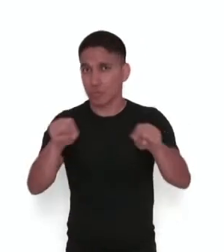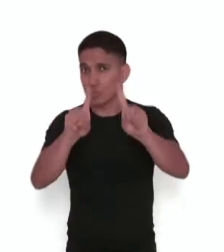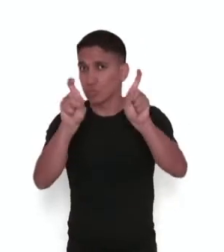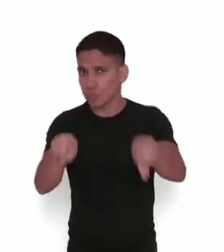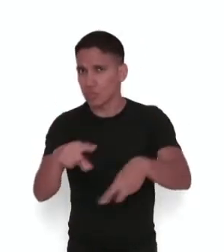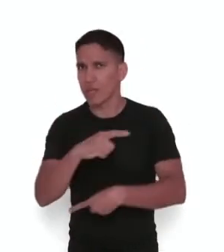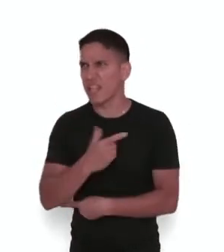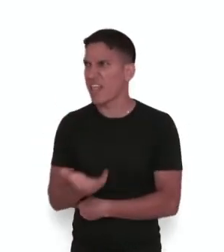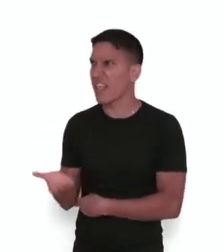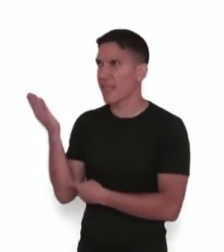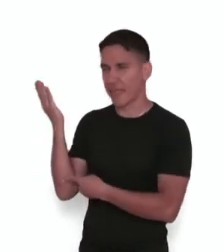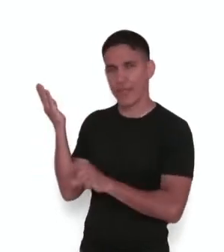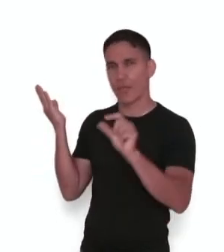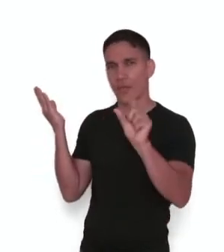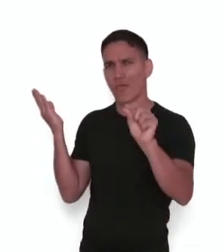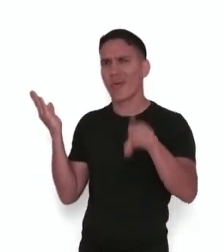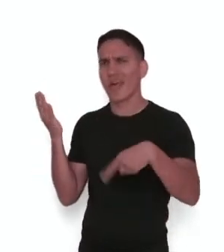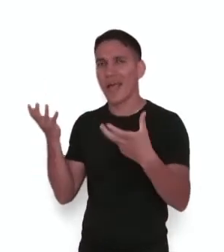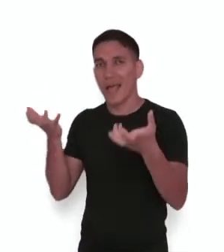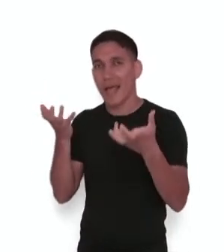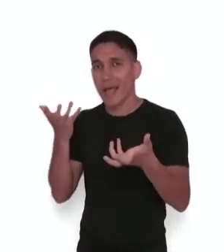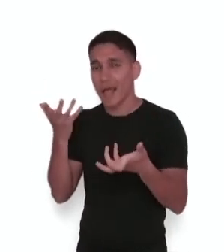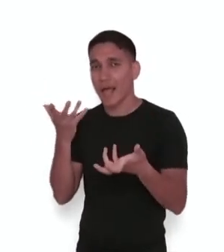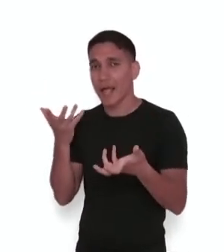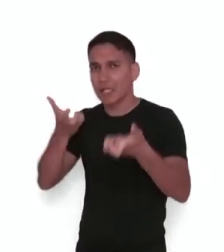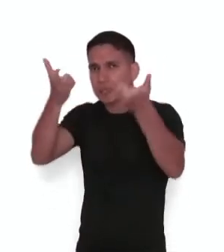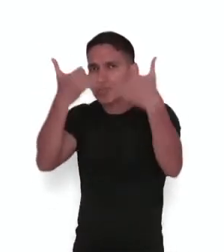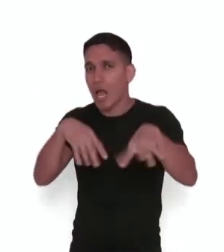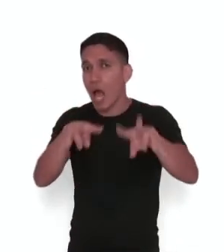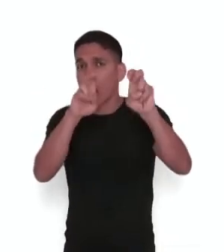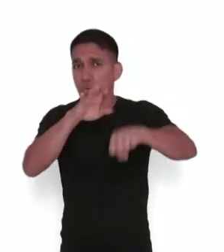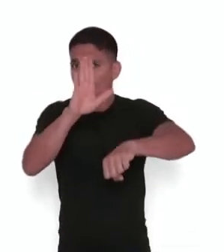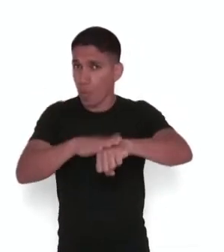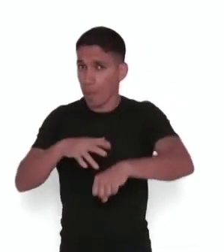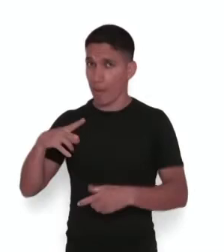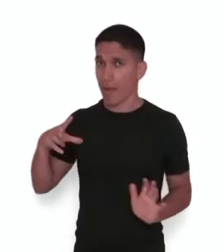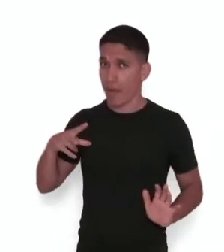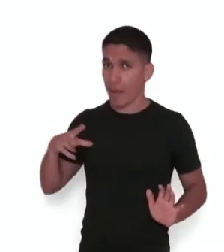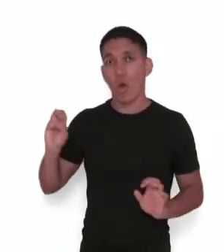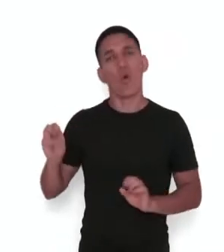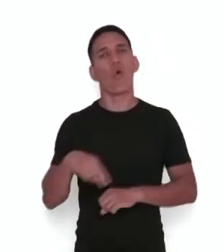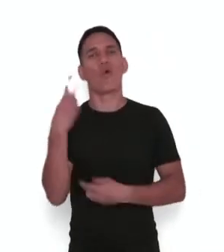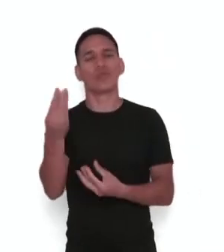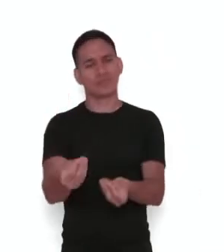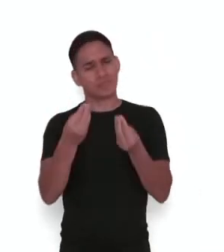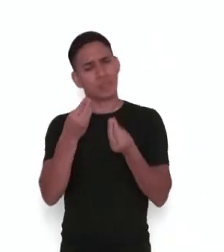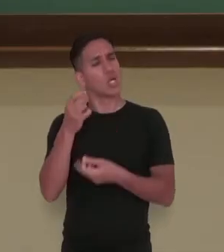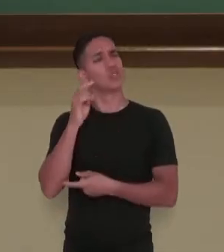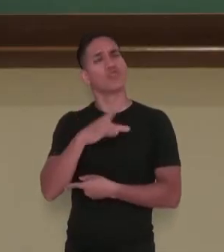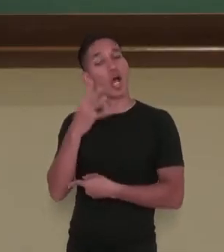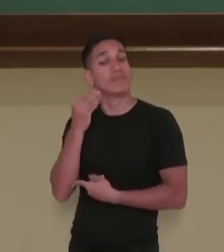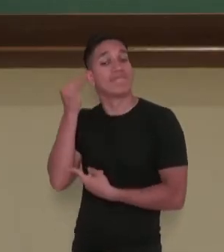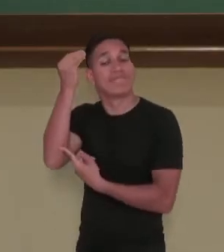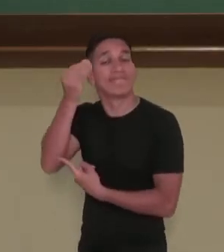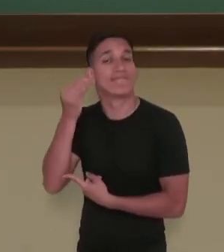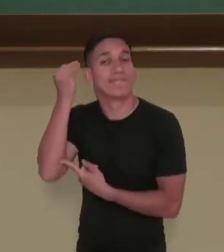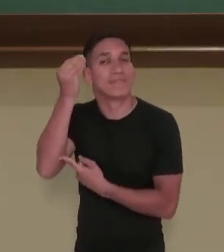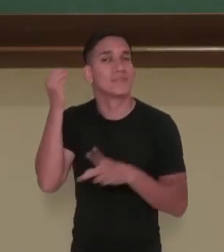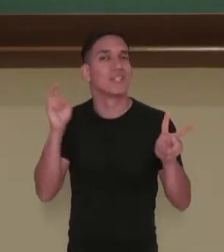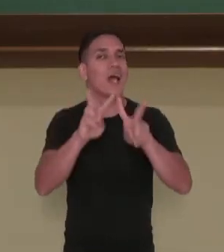o Shintaro Ohata, ele quer falar de algo sobre ele particular ou nos proporcionar apenas uma